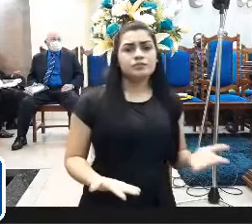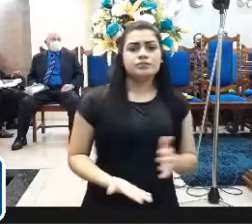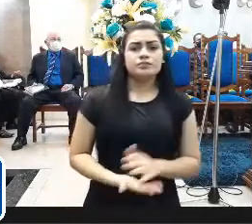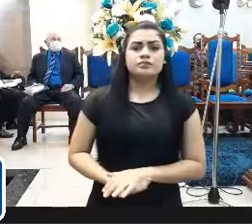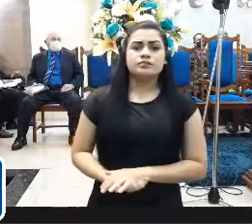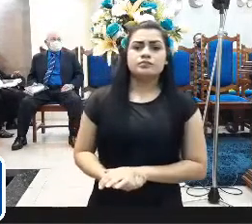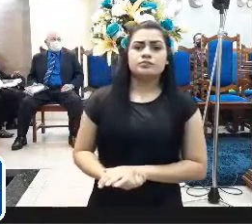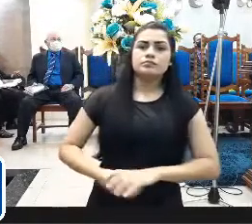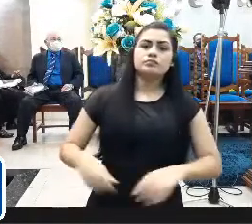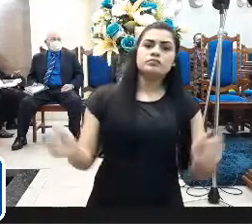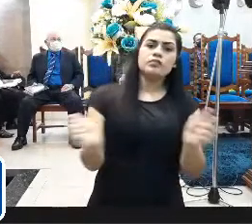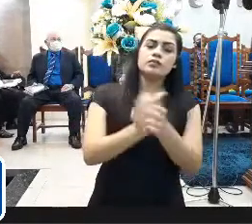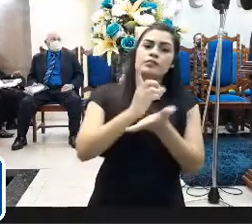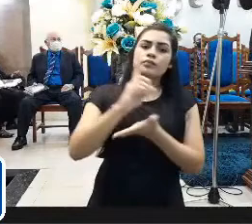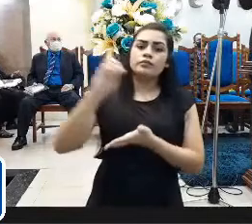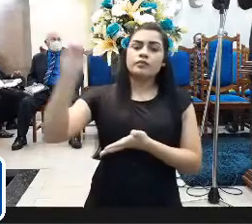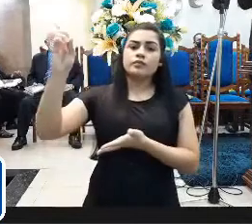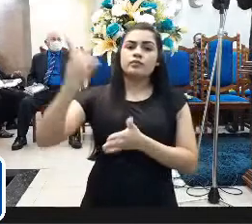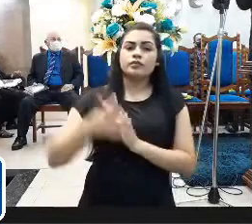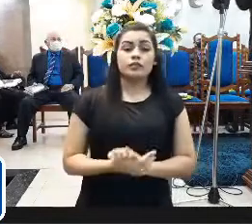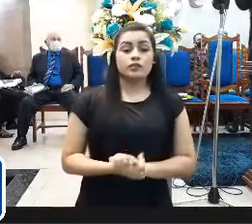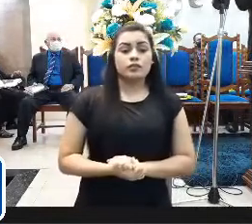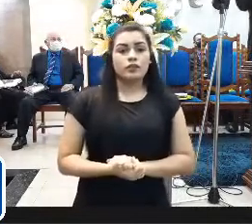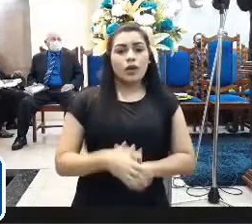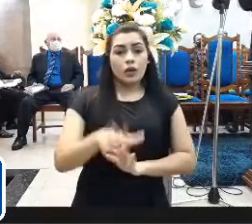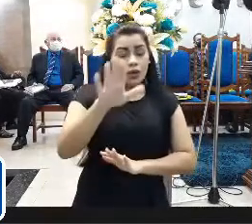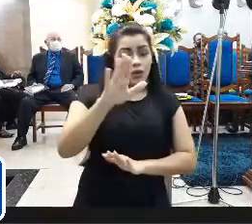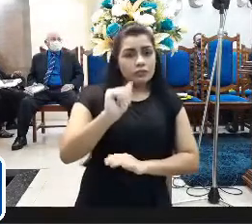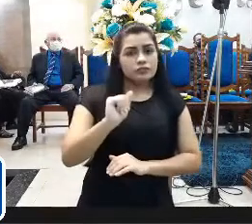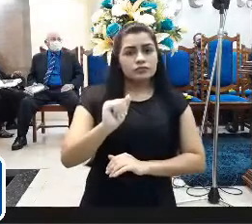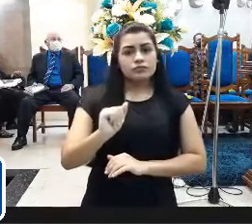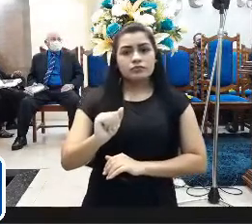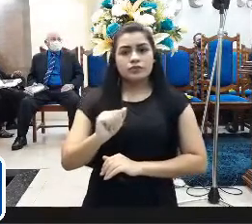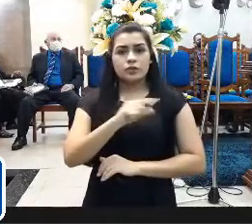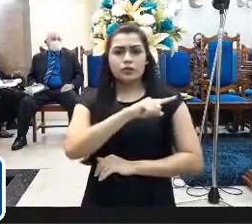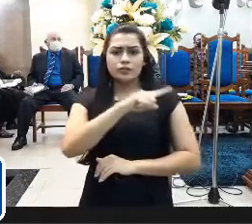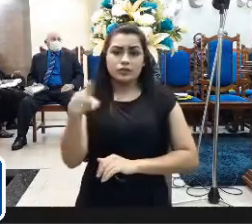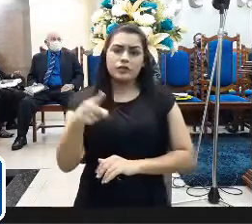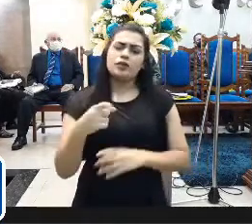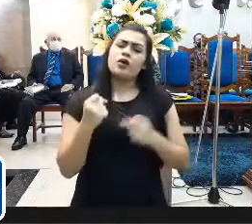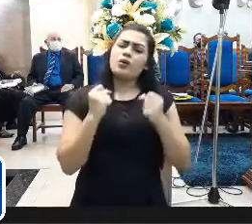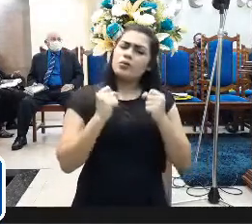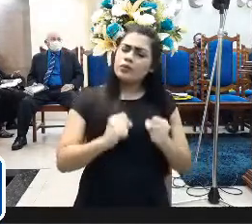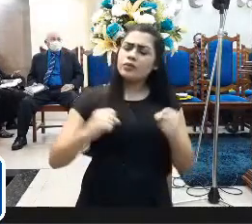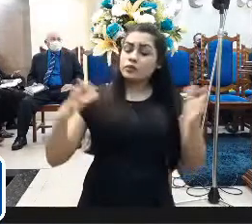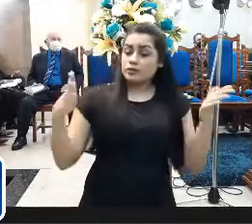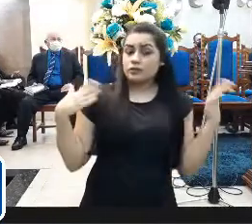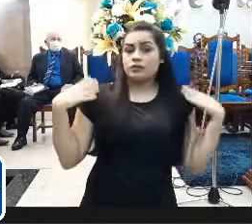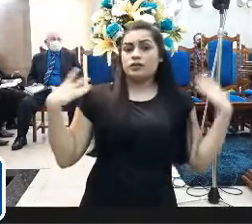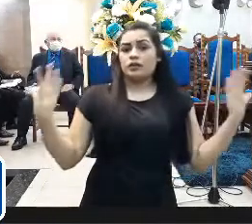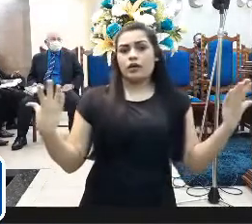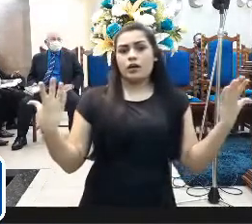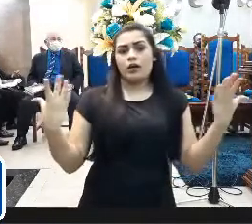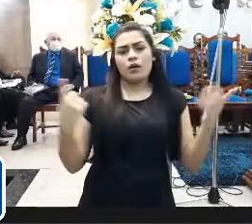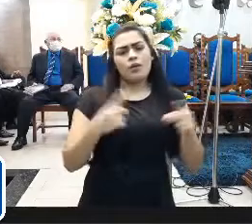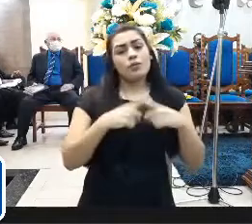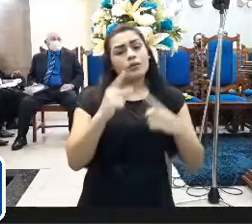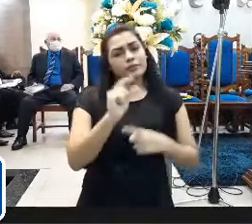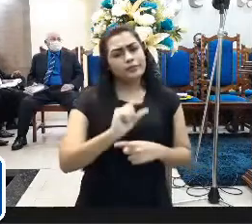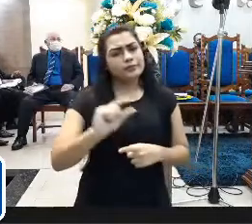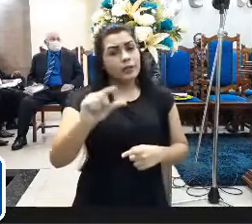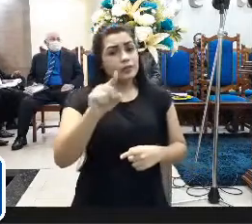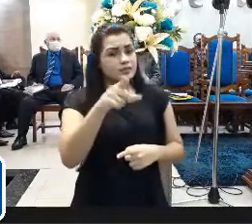é? Glória a Deus. Então o apóstolo já começa a dizer, olha, vocês podem se alegrar, mas por um pouco vocês também vão